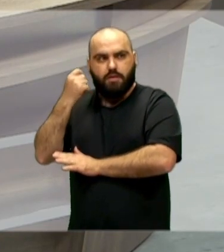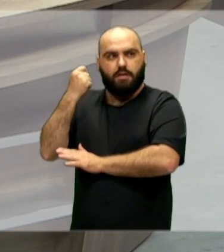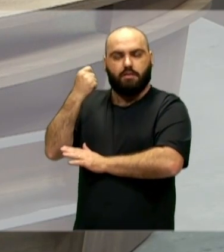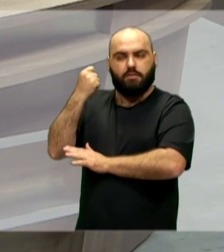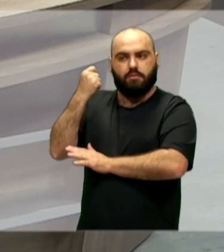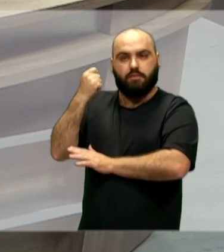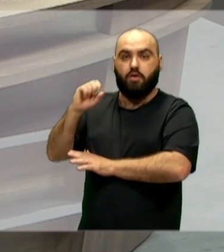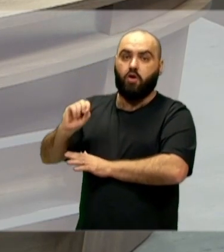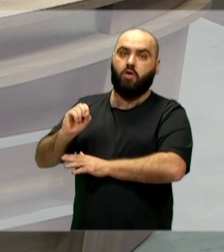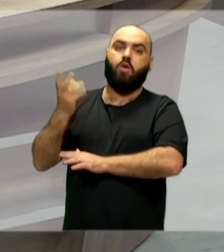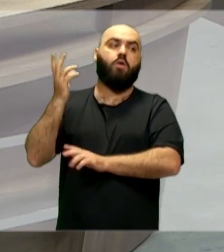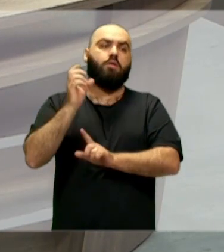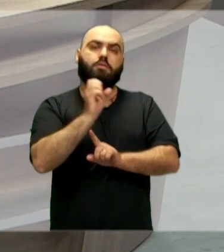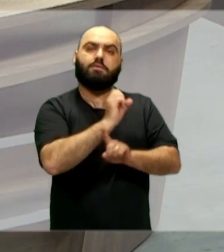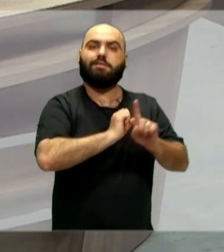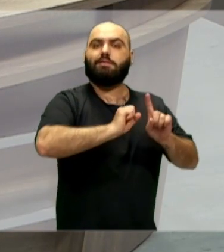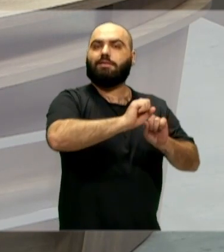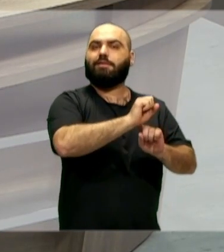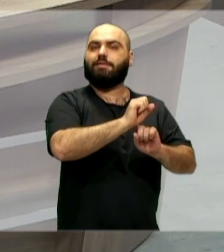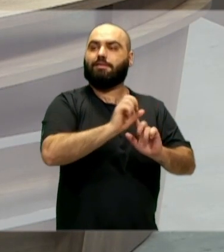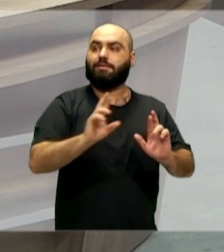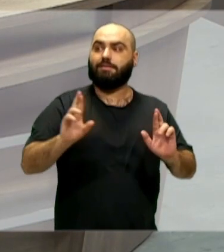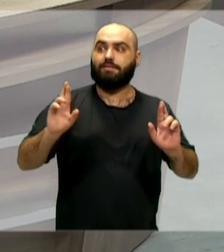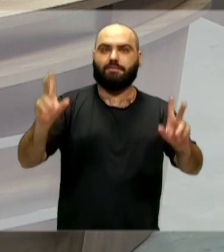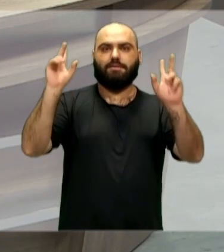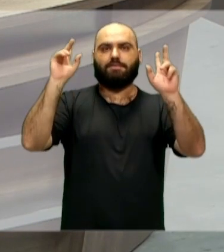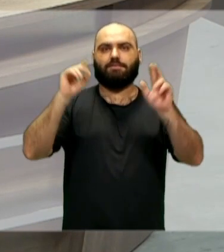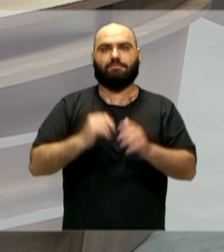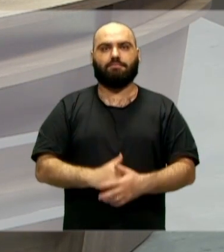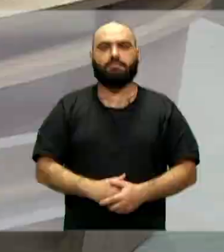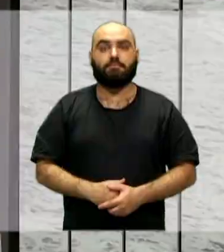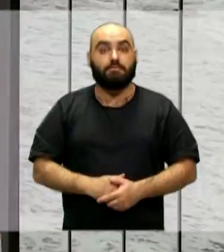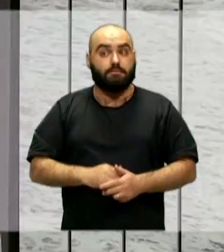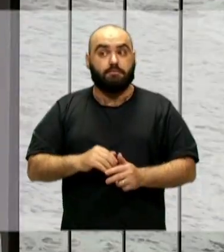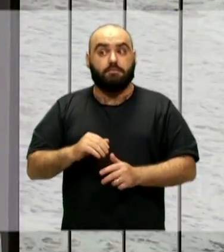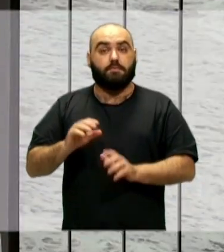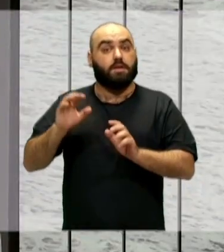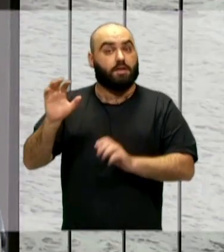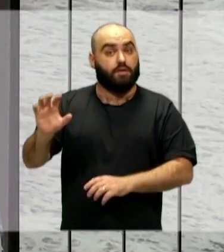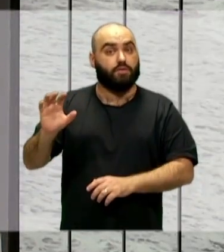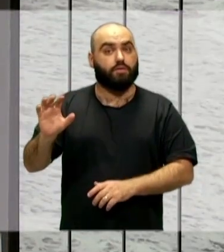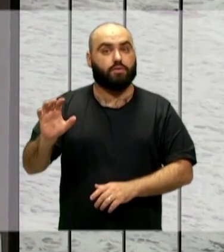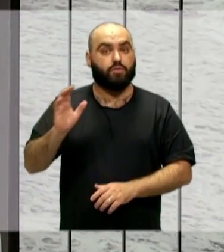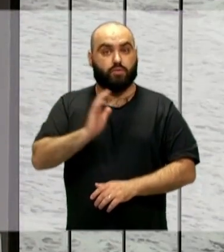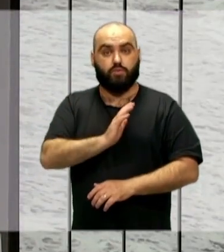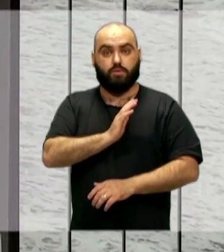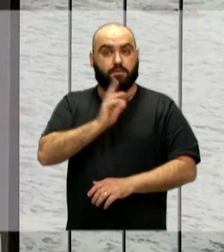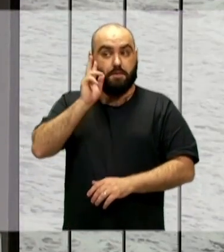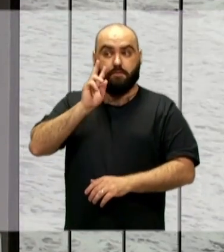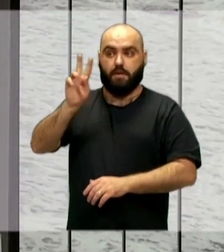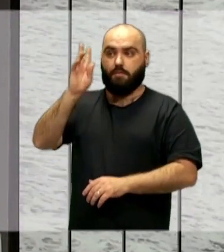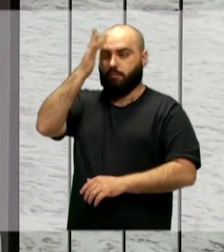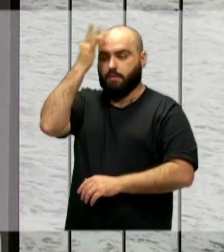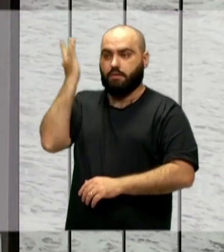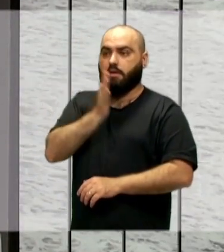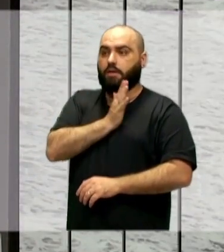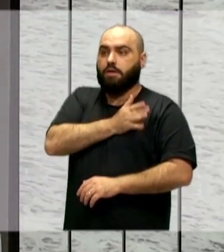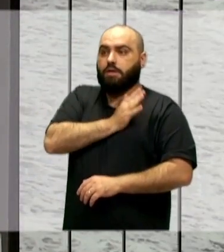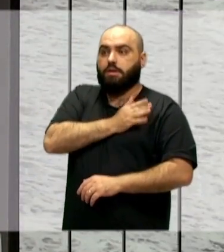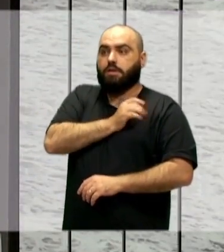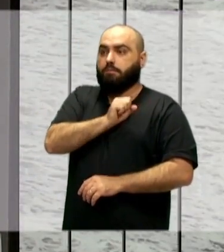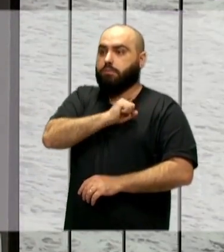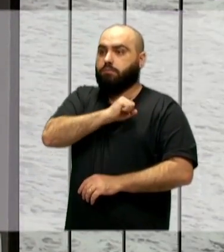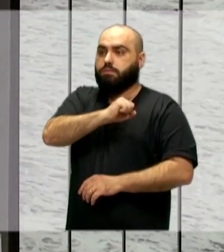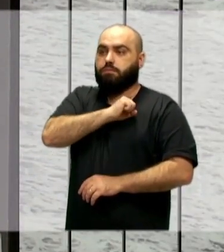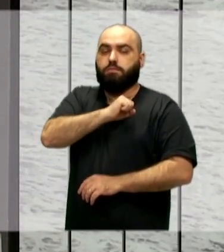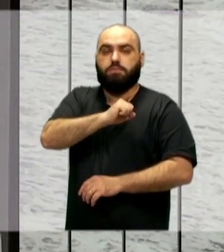orientação sexual ou uma orientação afetivo-romântica. Então, é aquilo que teu coração está batendo mais forte contra aquilo que você se enxerga